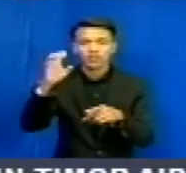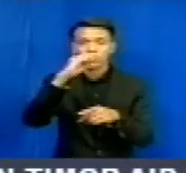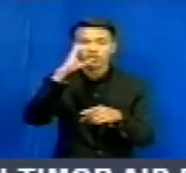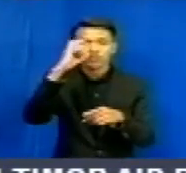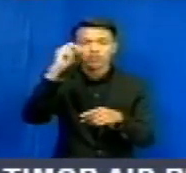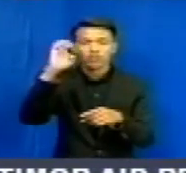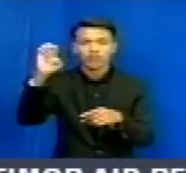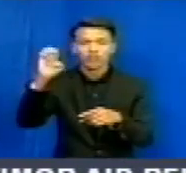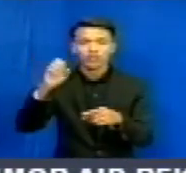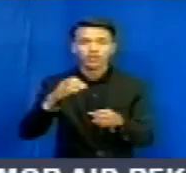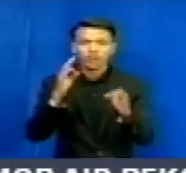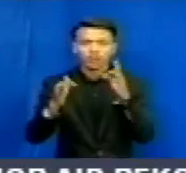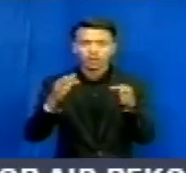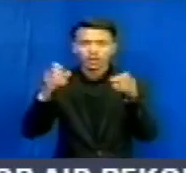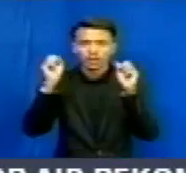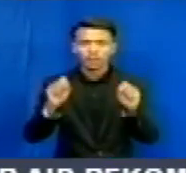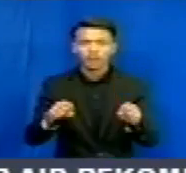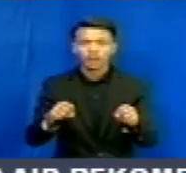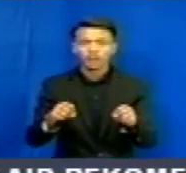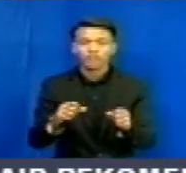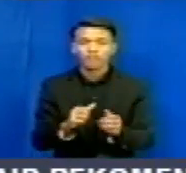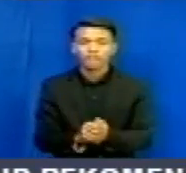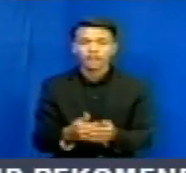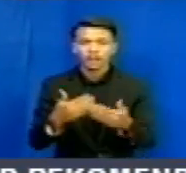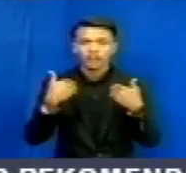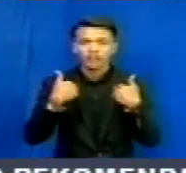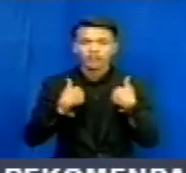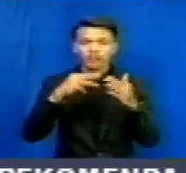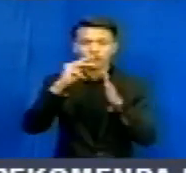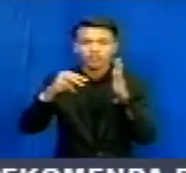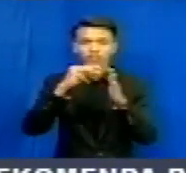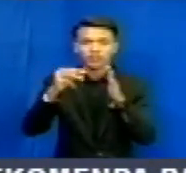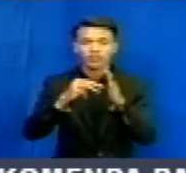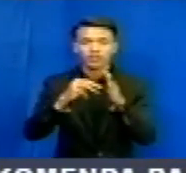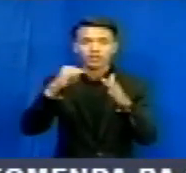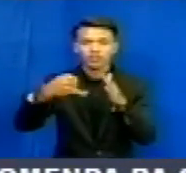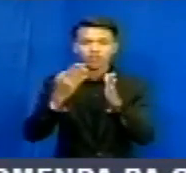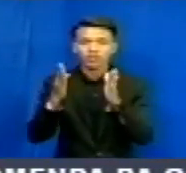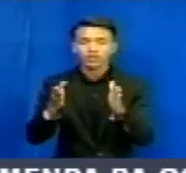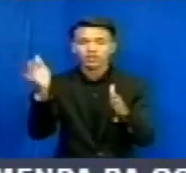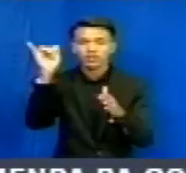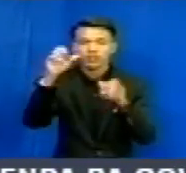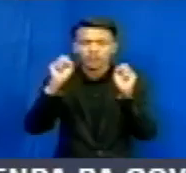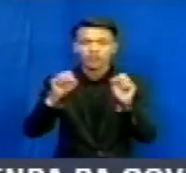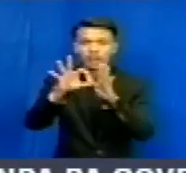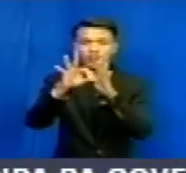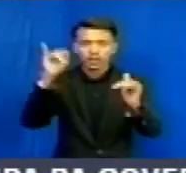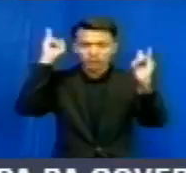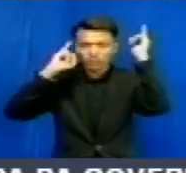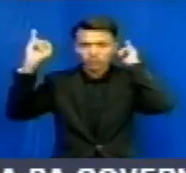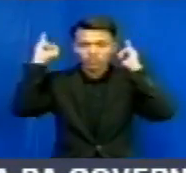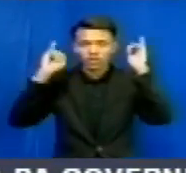CNE atunne pelo menos garante que ataque a media center ir nebe que jornalistas ser pela heta informação quando